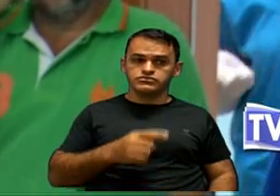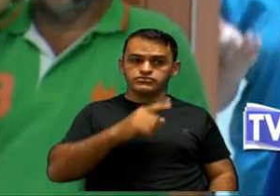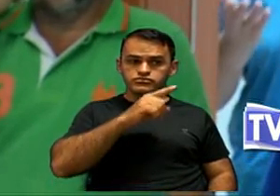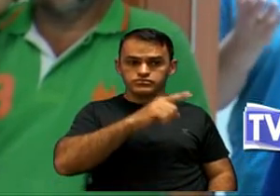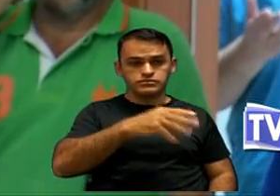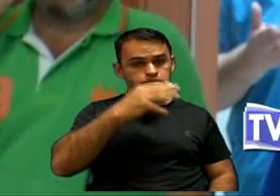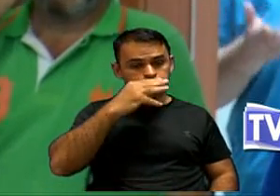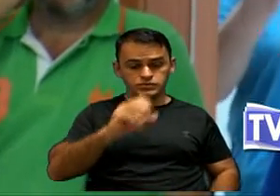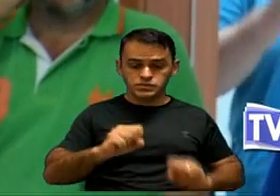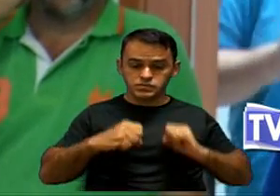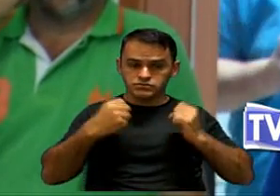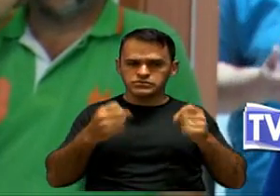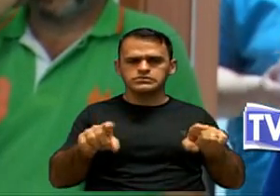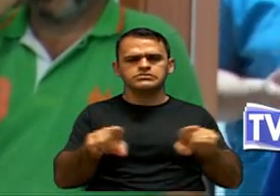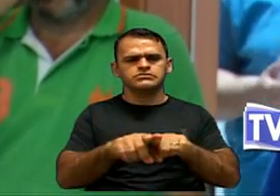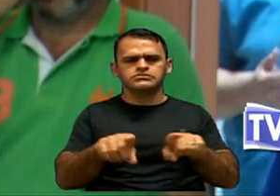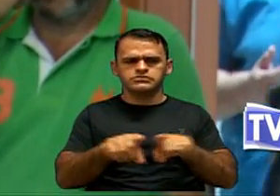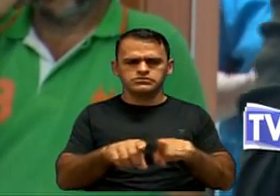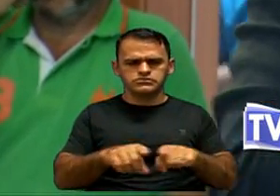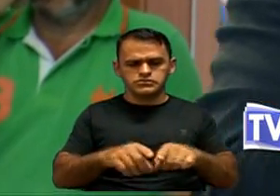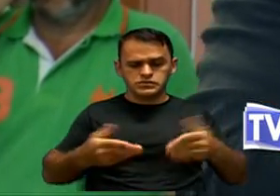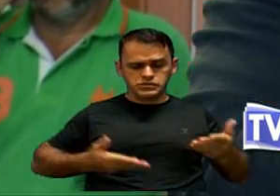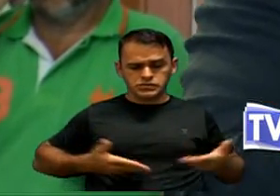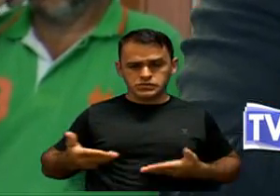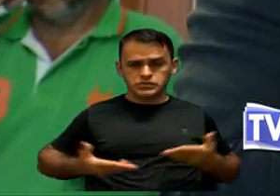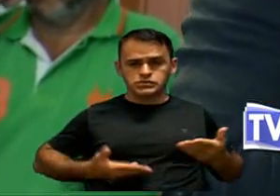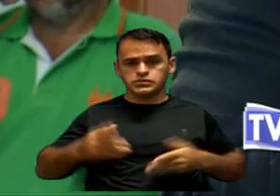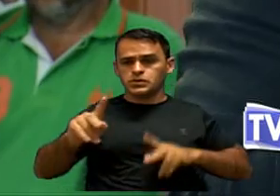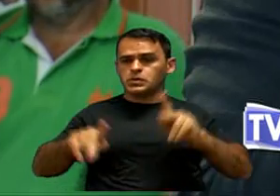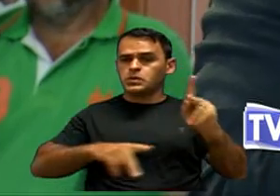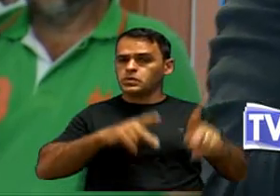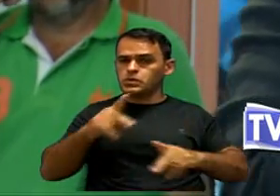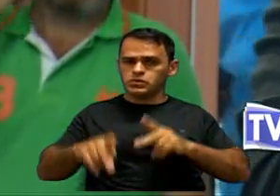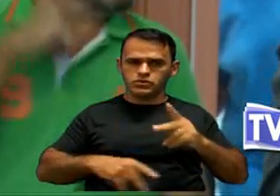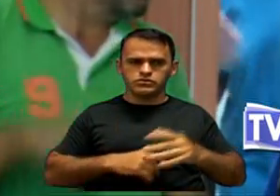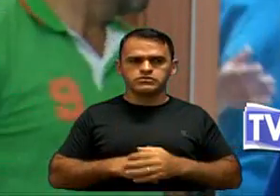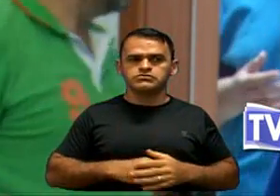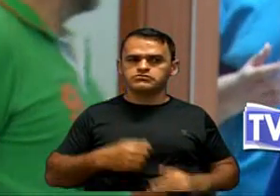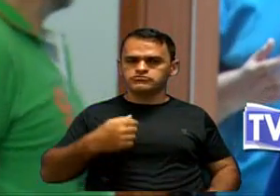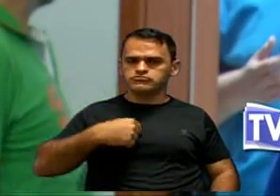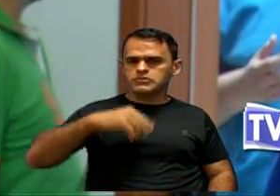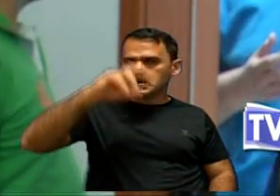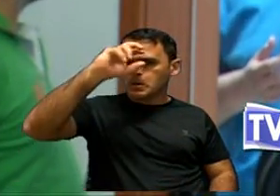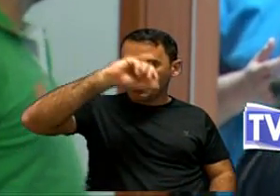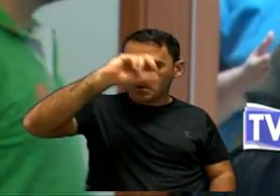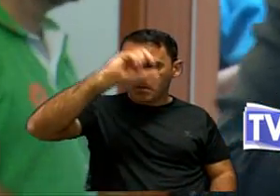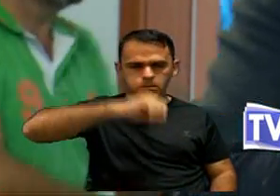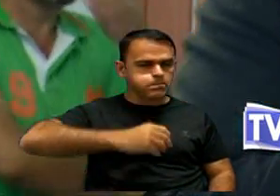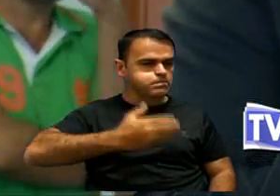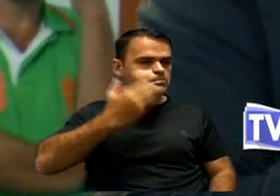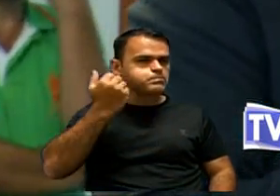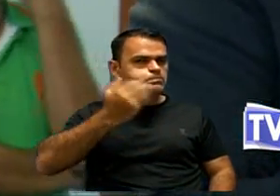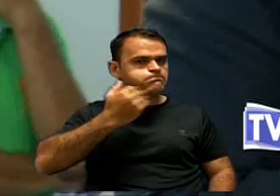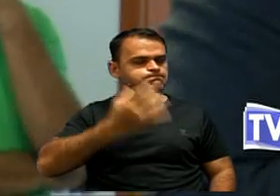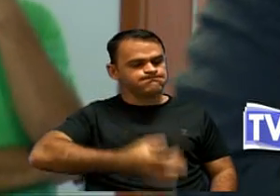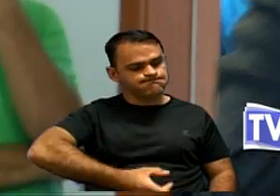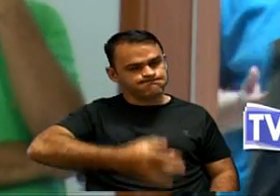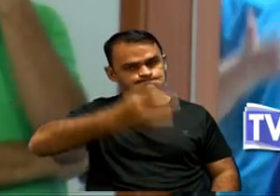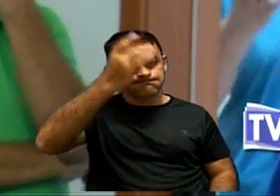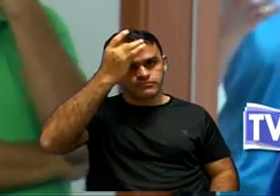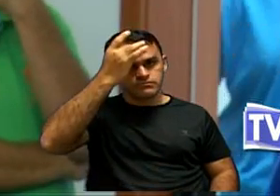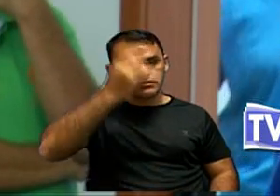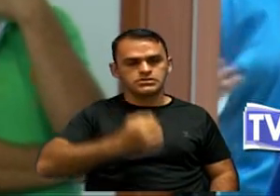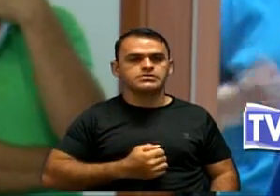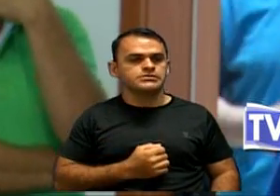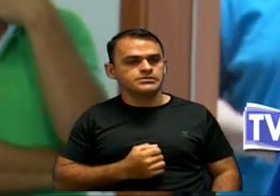também, que luta muito pelo funcionalismo público. E a gente está aprendendo aqui com Vossa Excelência.